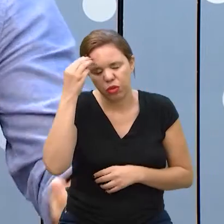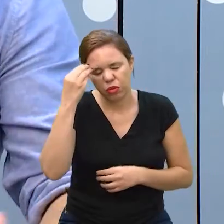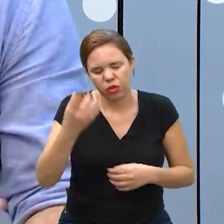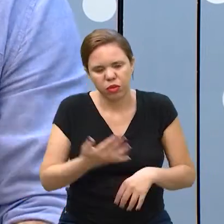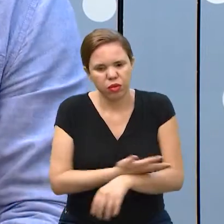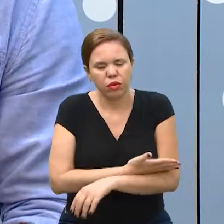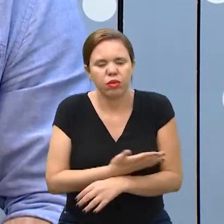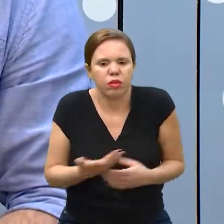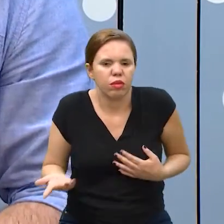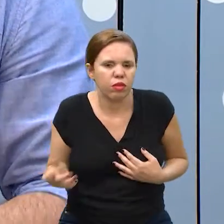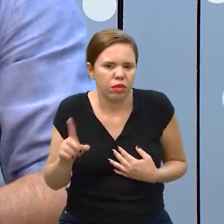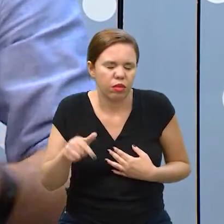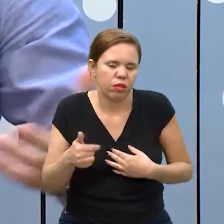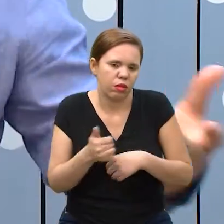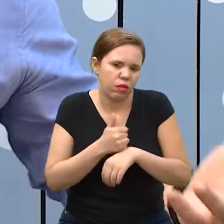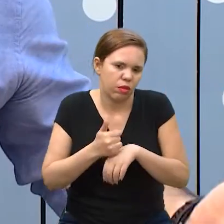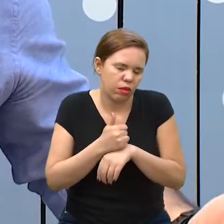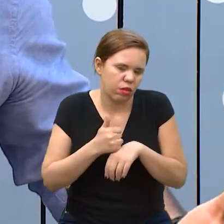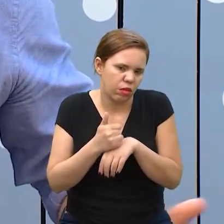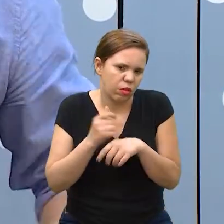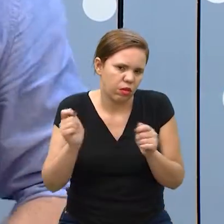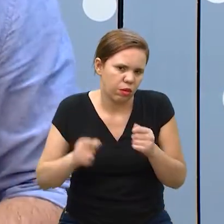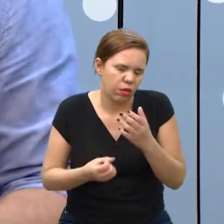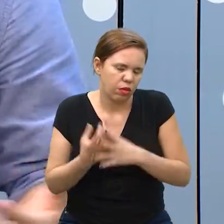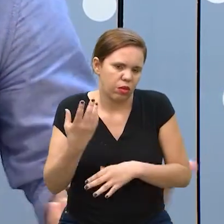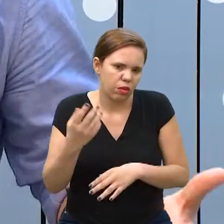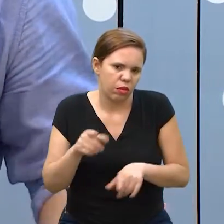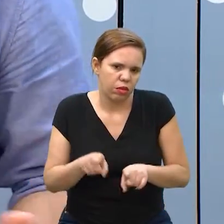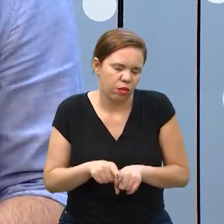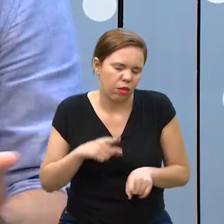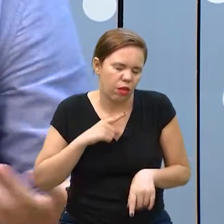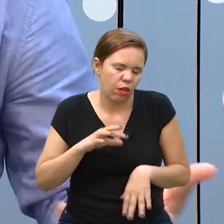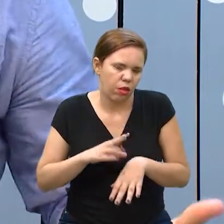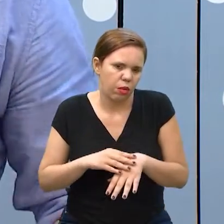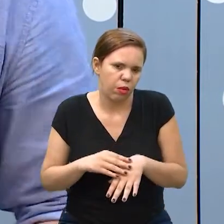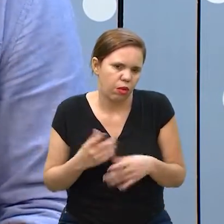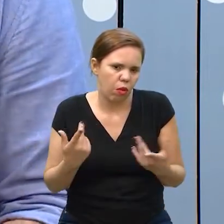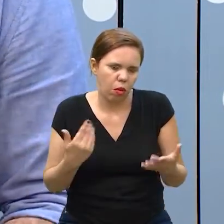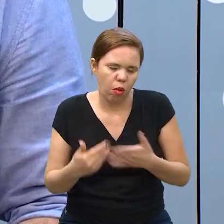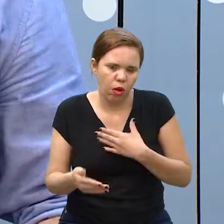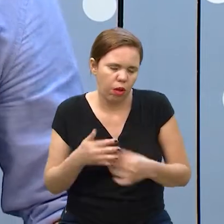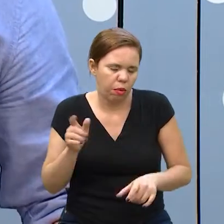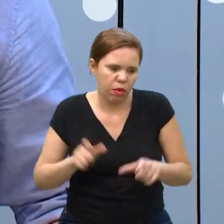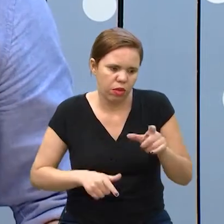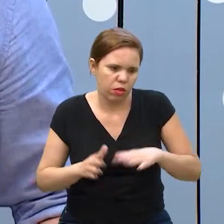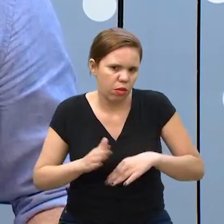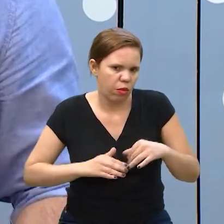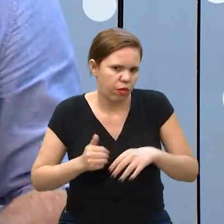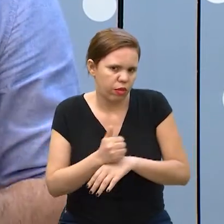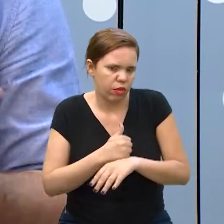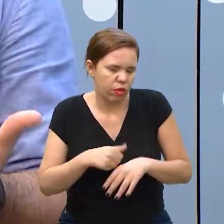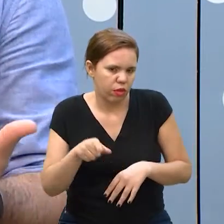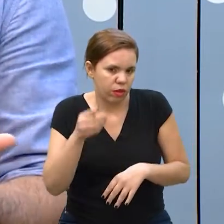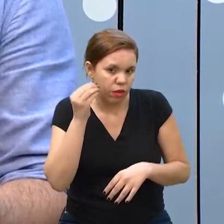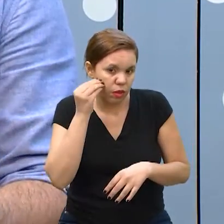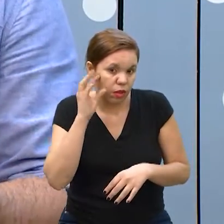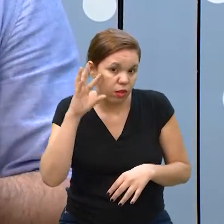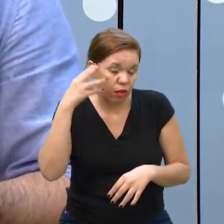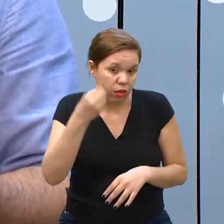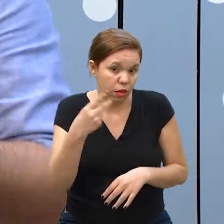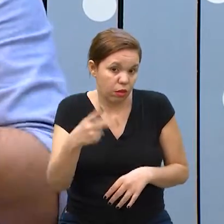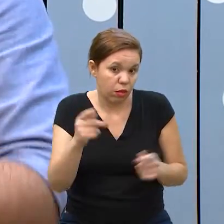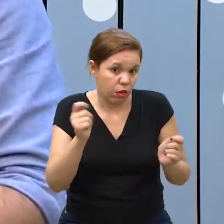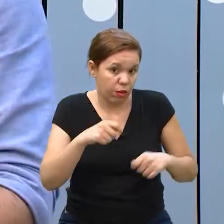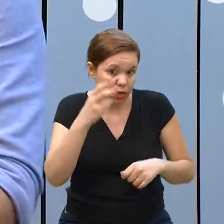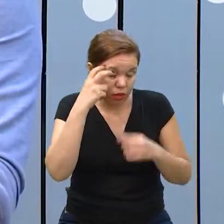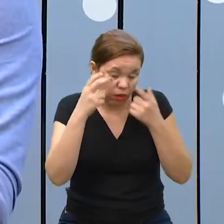mental, saúde emocional. São profissionais que podem acometer, né? Ter doenças acometidas como qualquer outro profissional. Então tente entender